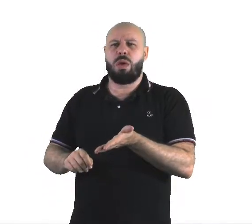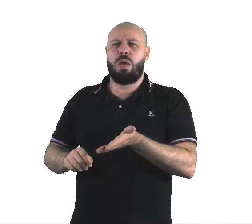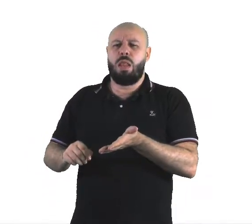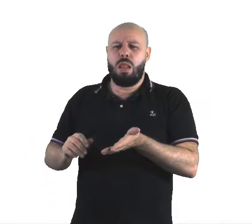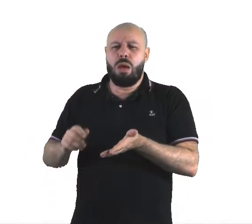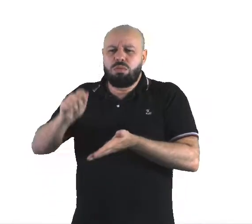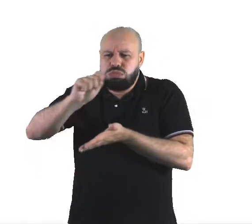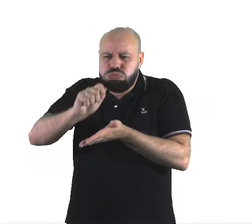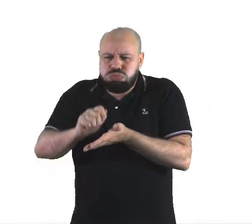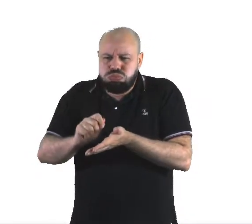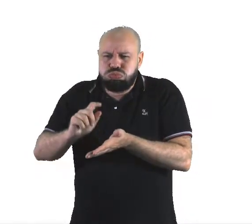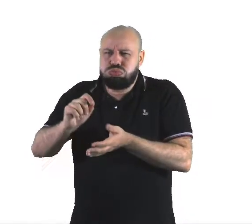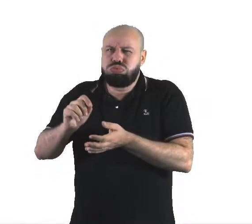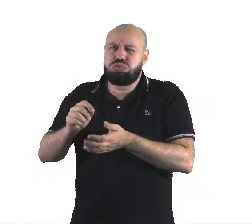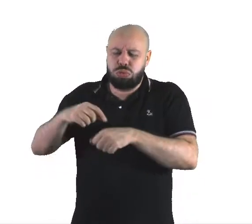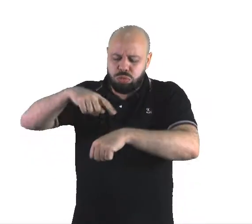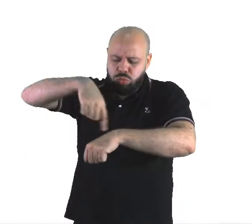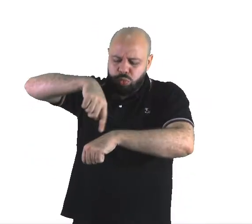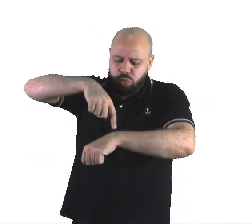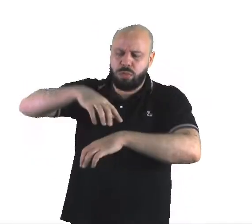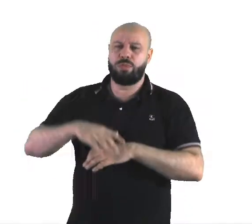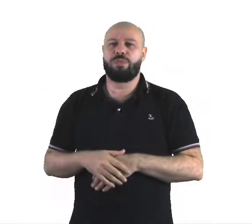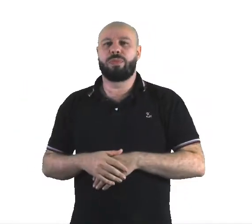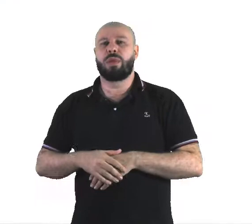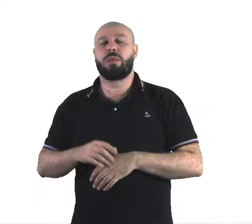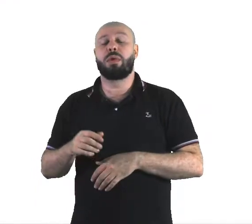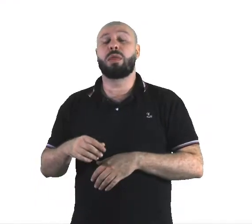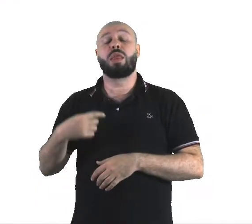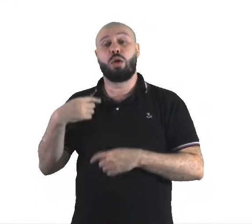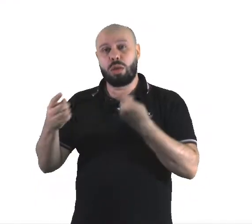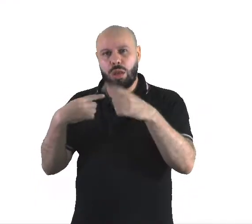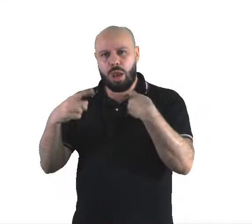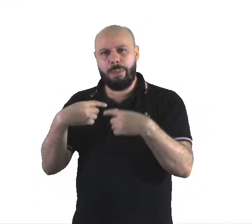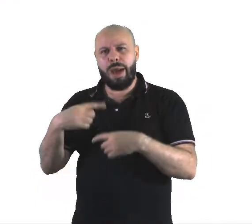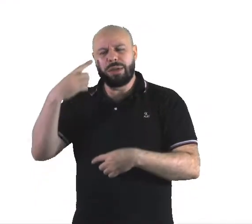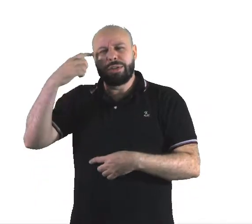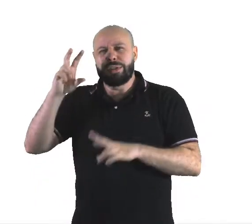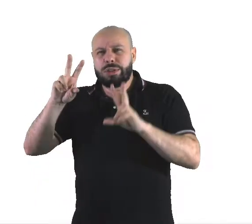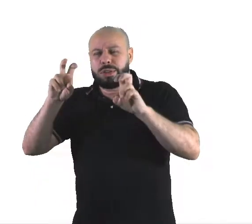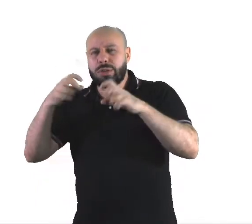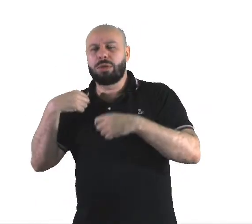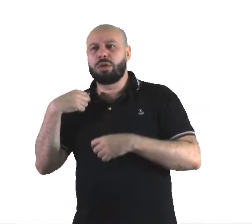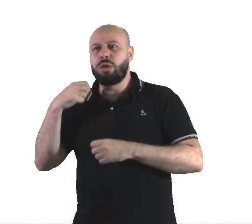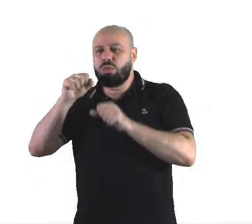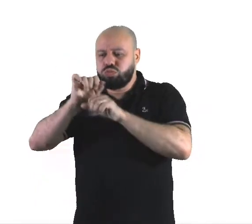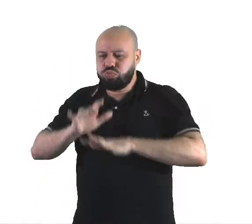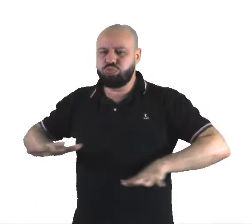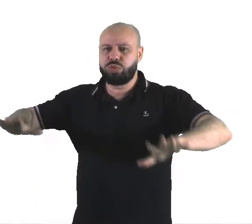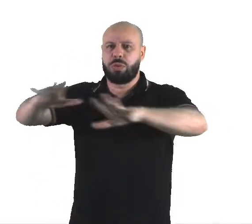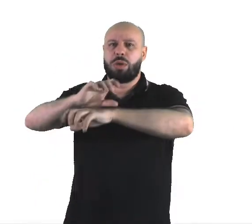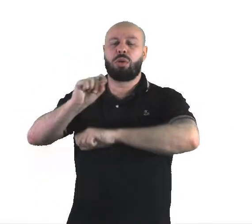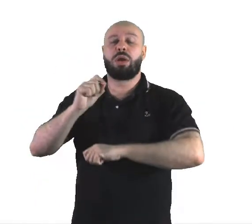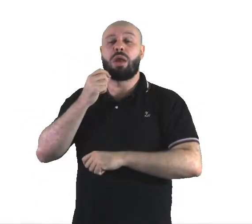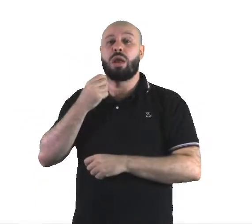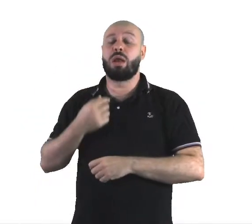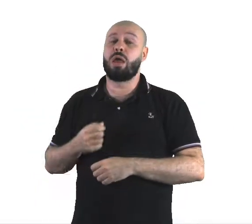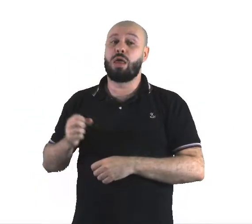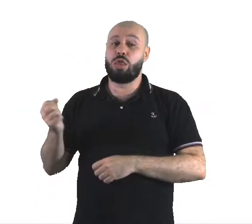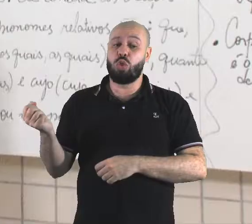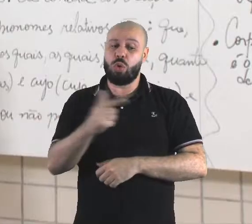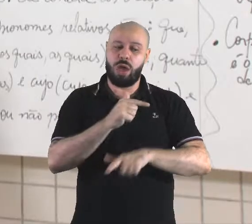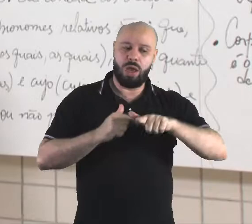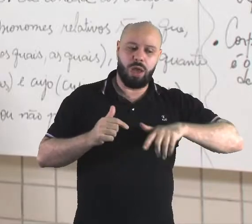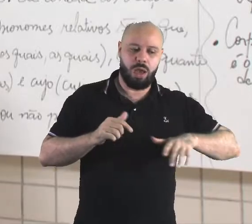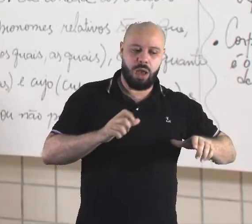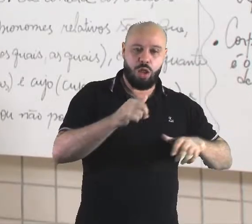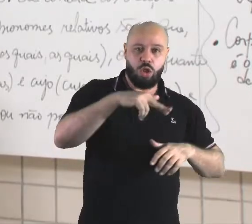pelo repórter. Nela, se desenvolve um debate sobre um tema que, de modo mais abrangente, que é a notícia. Já